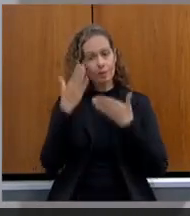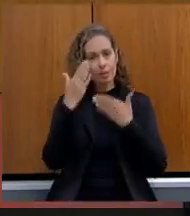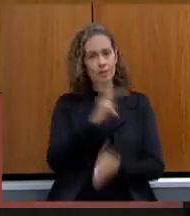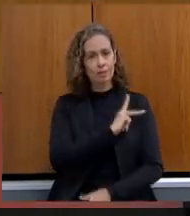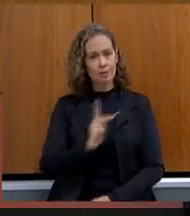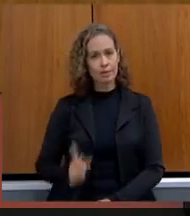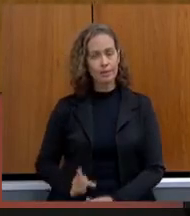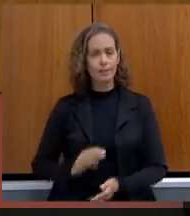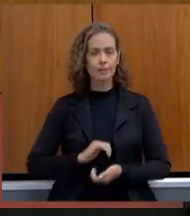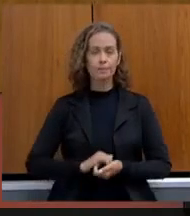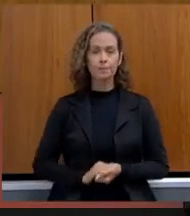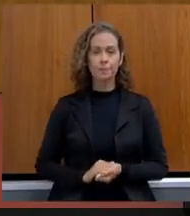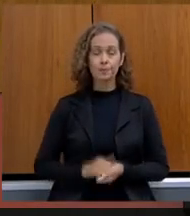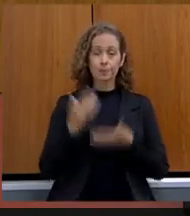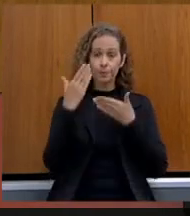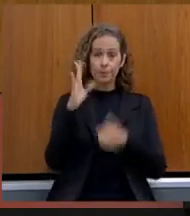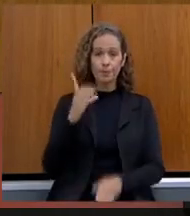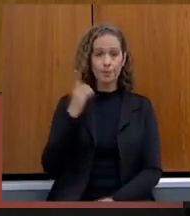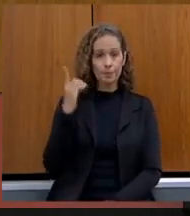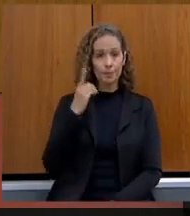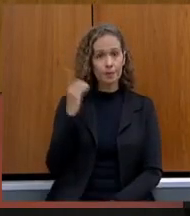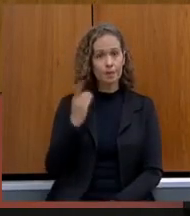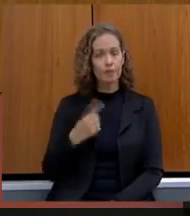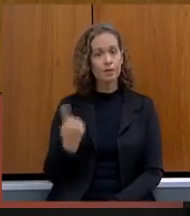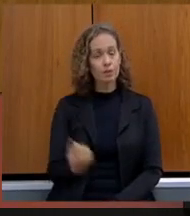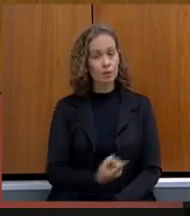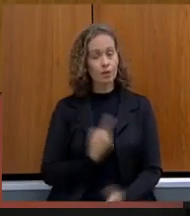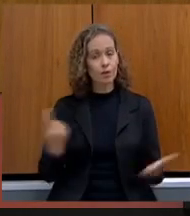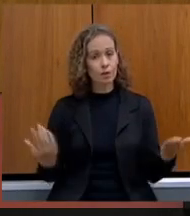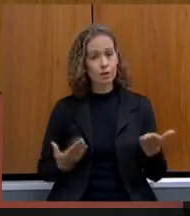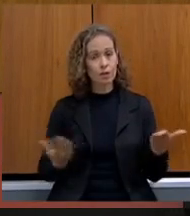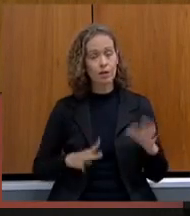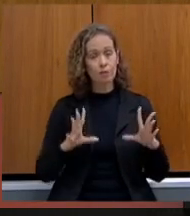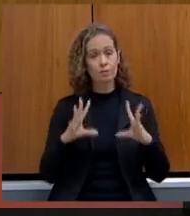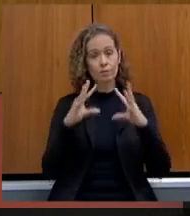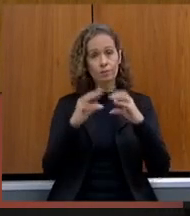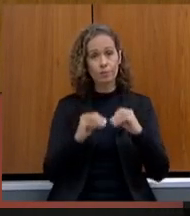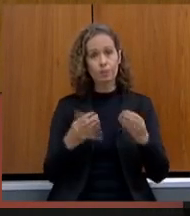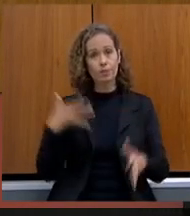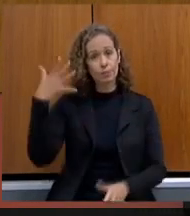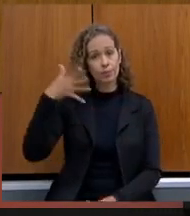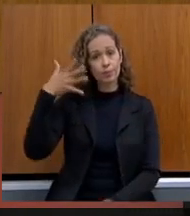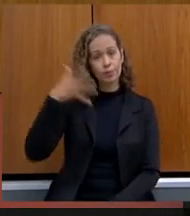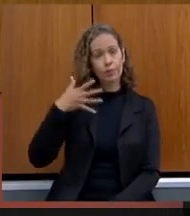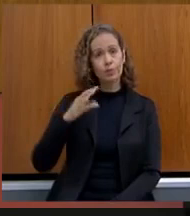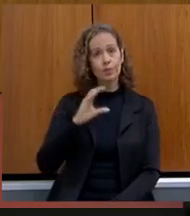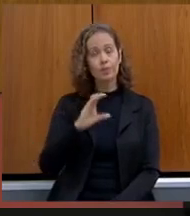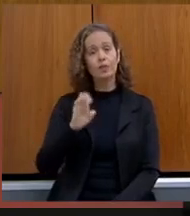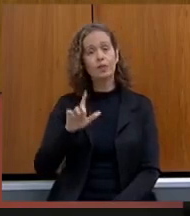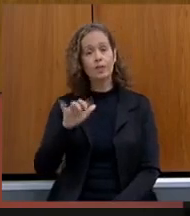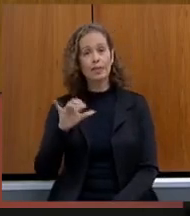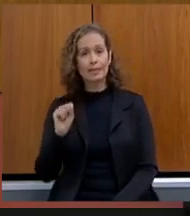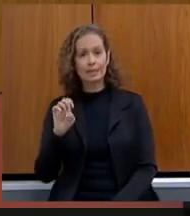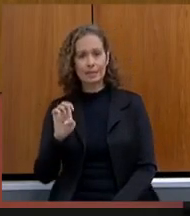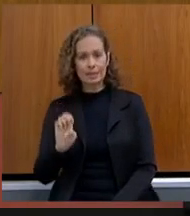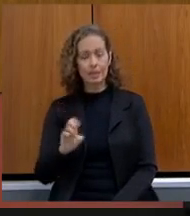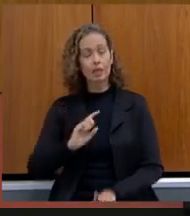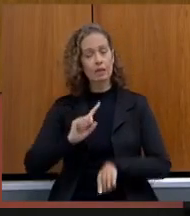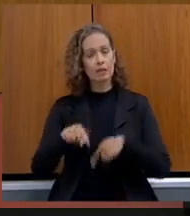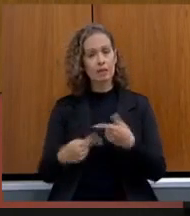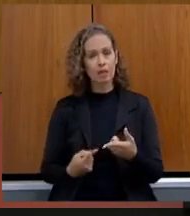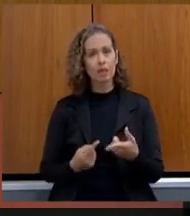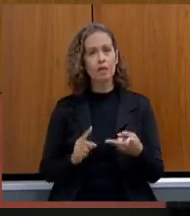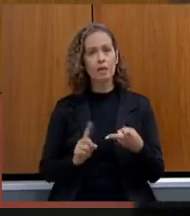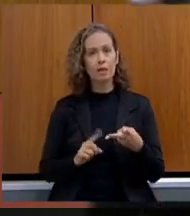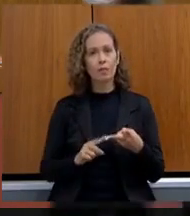Presidenta da deputada nós vamos ouvir agora as considerações do deputado estadual silício na viola e depois